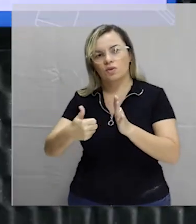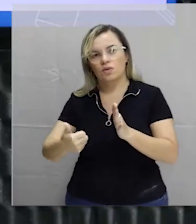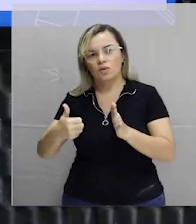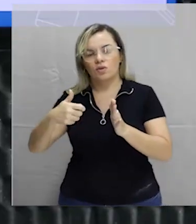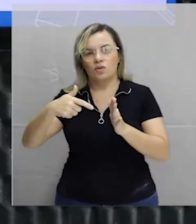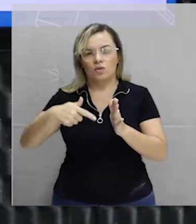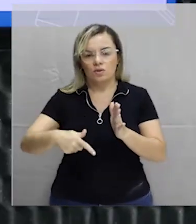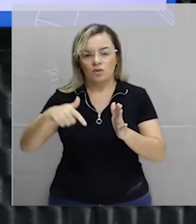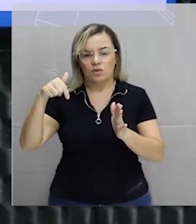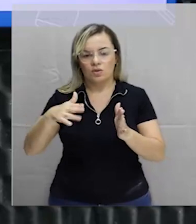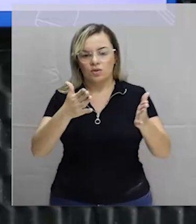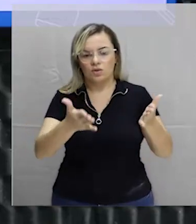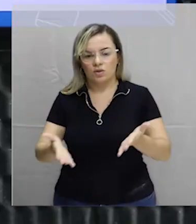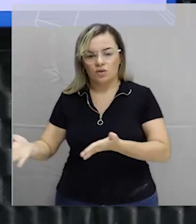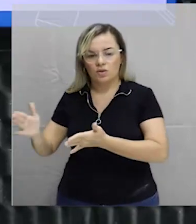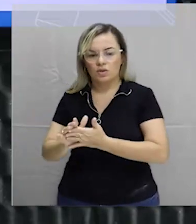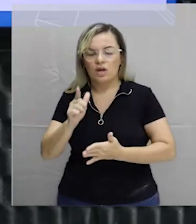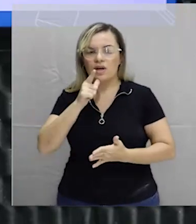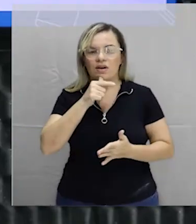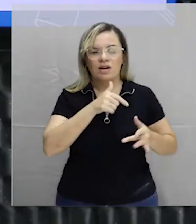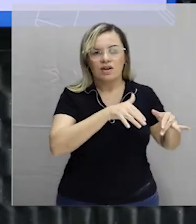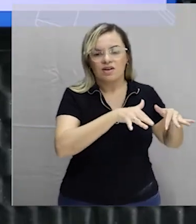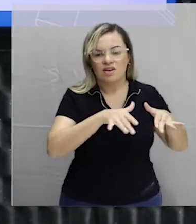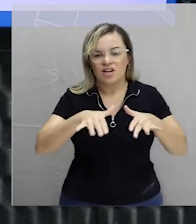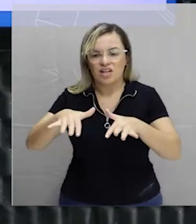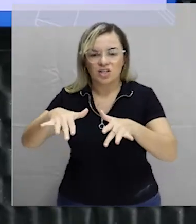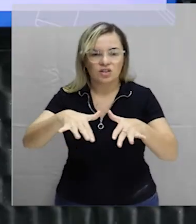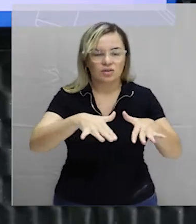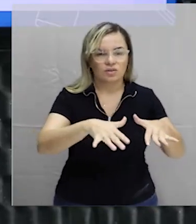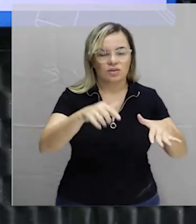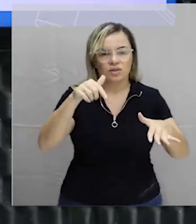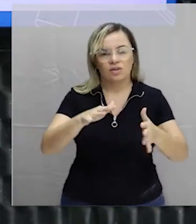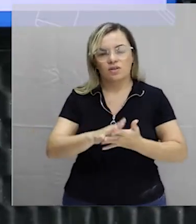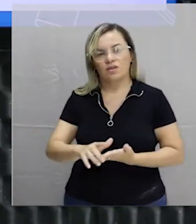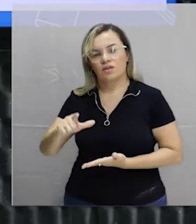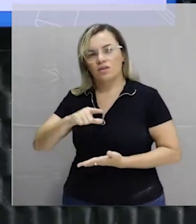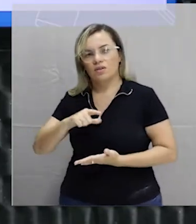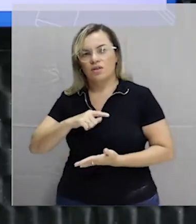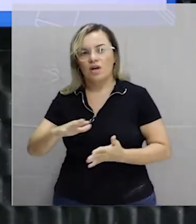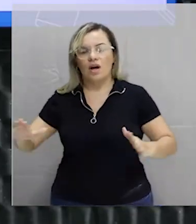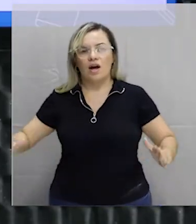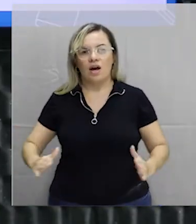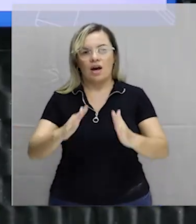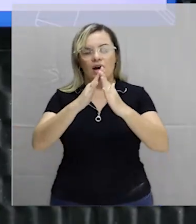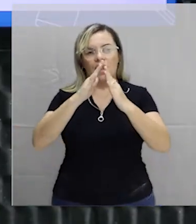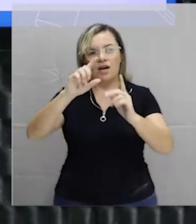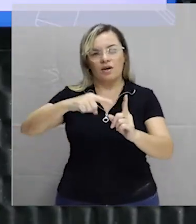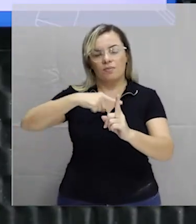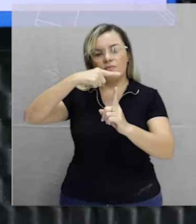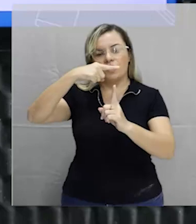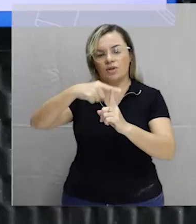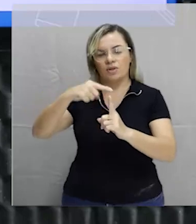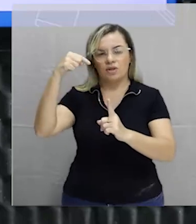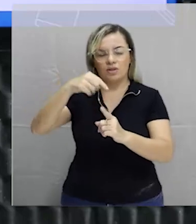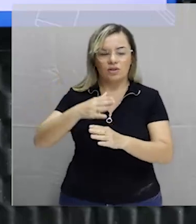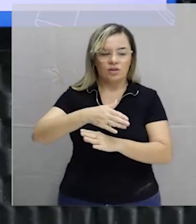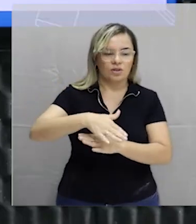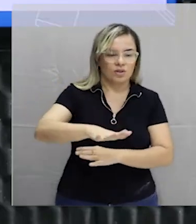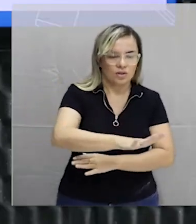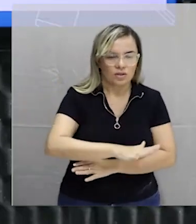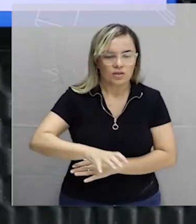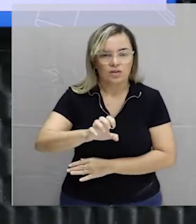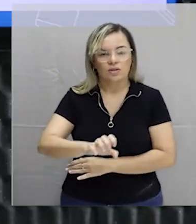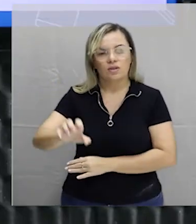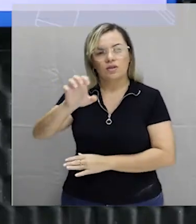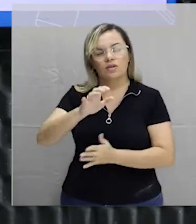que é a chamada frente litorânea. A frente onde ele vai trazer a igreja, a frente onde ele vai